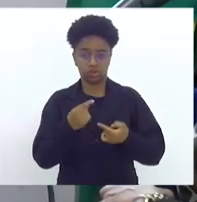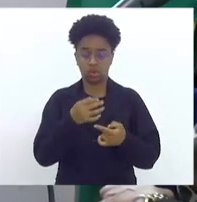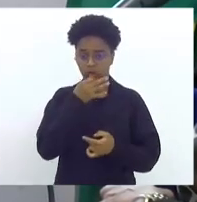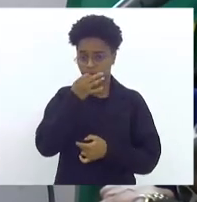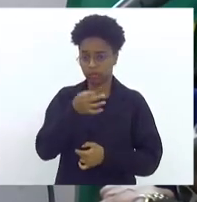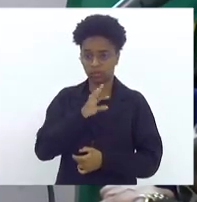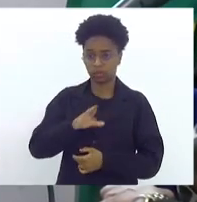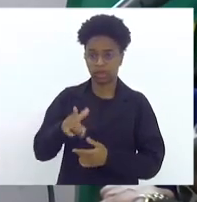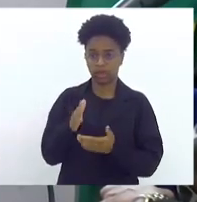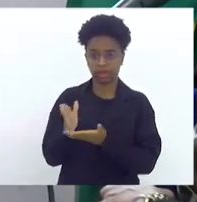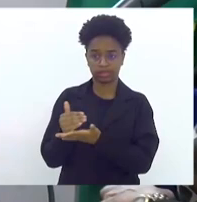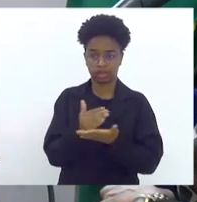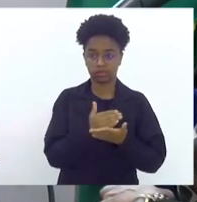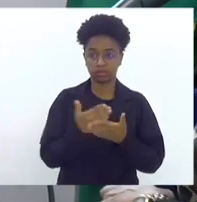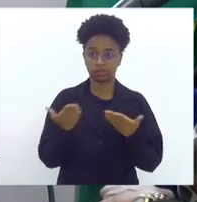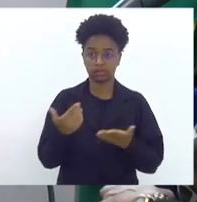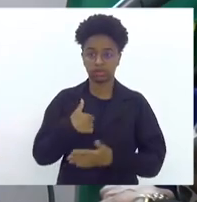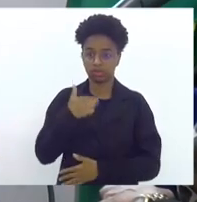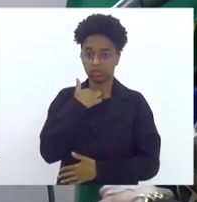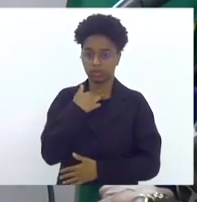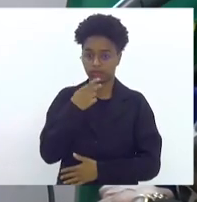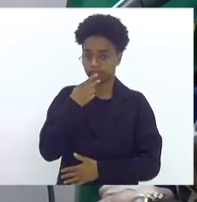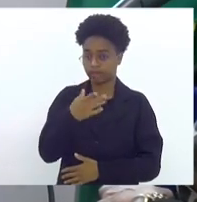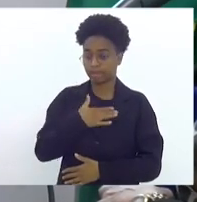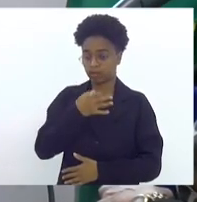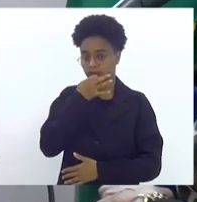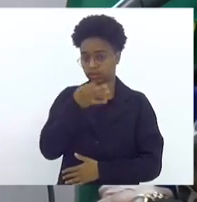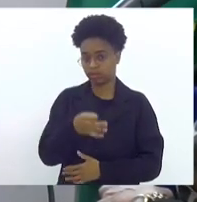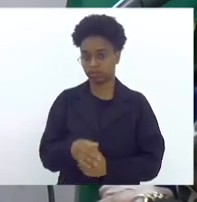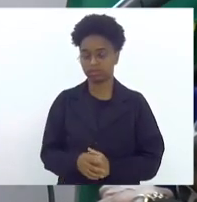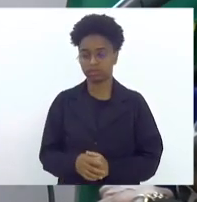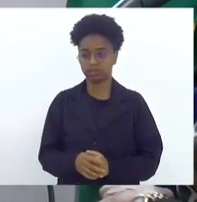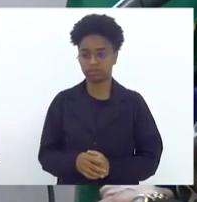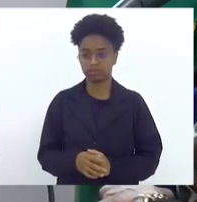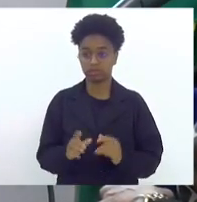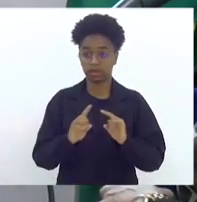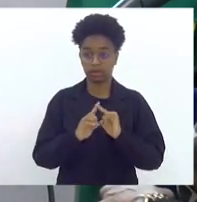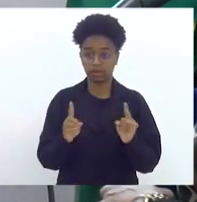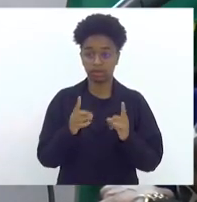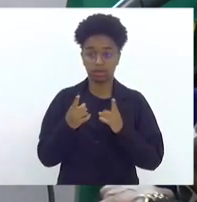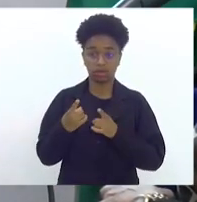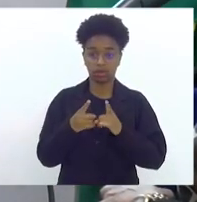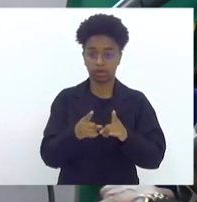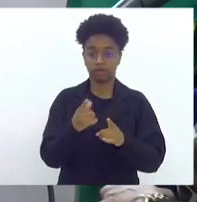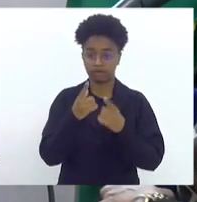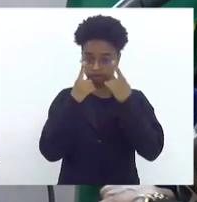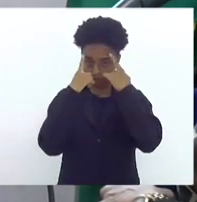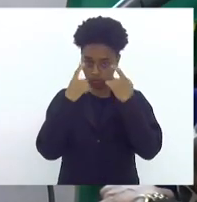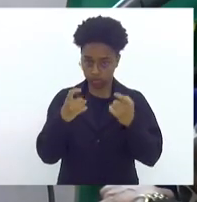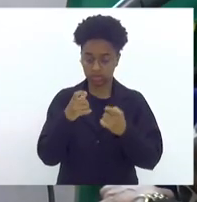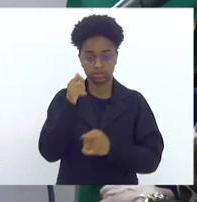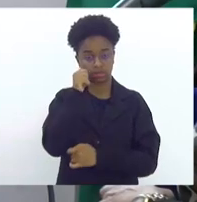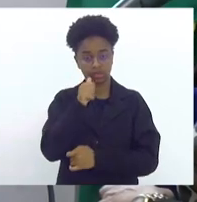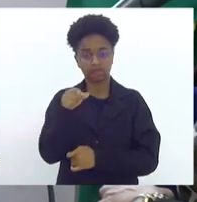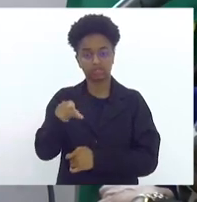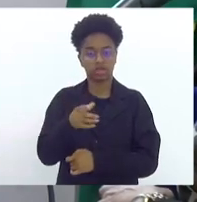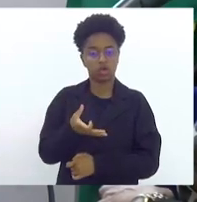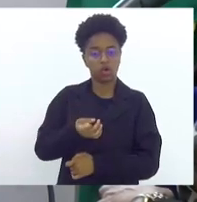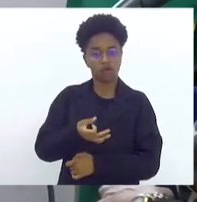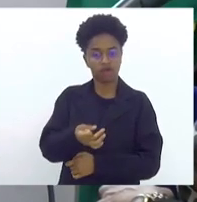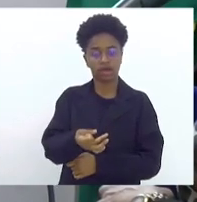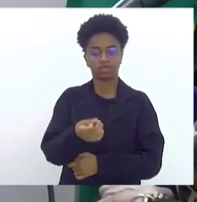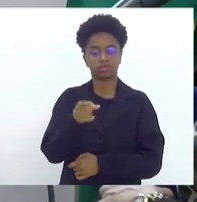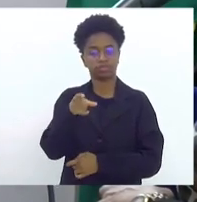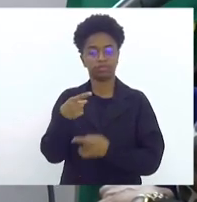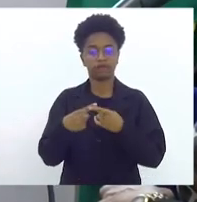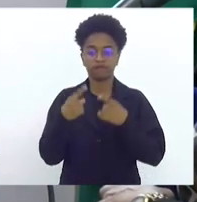disputa de dados e eu não pude dar a minha opinião mais contra a violência em relação à mulher Você é covarde você